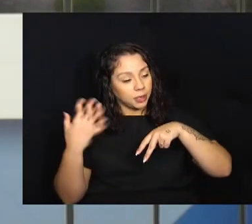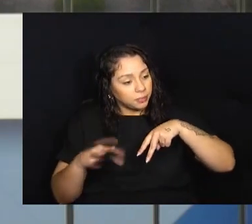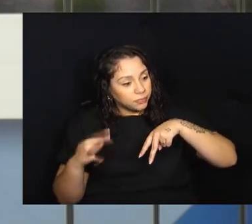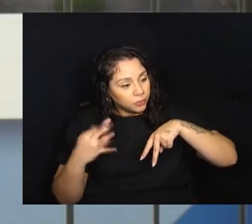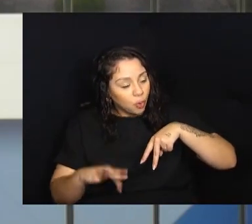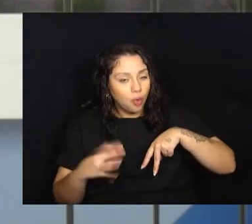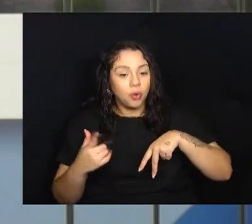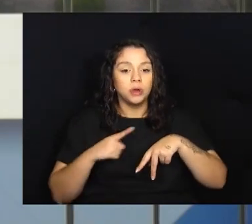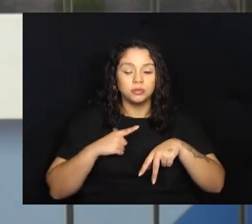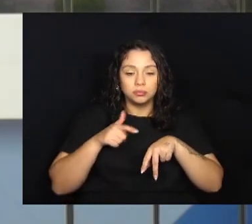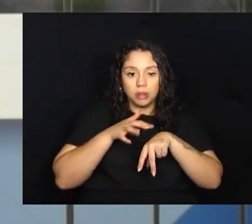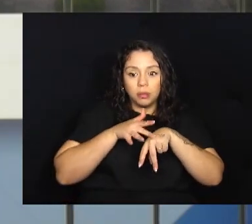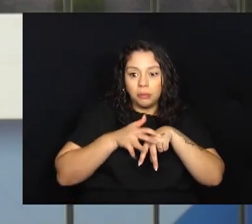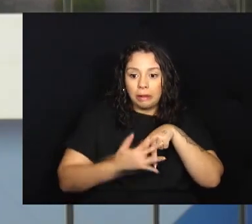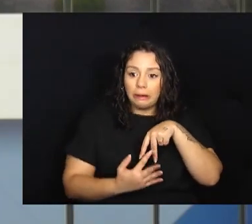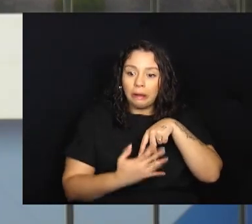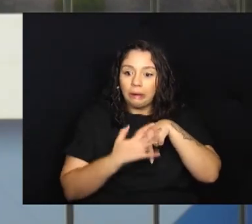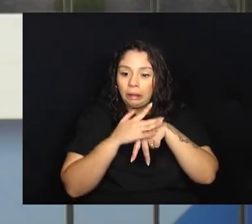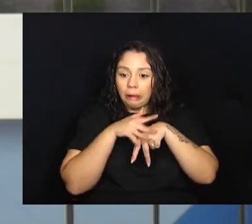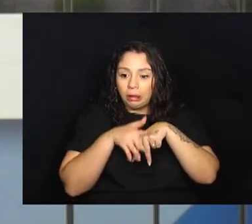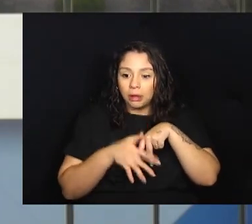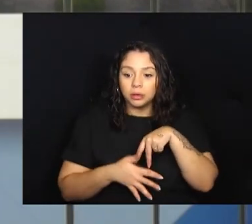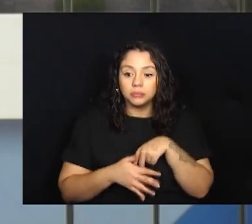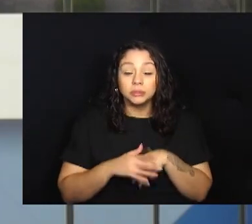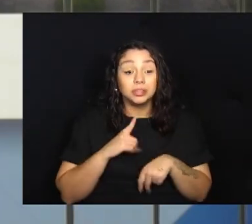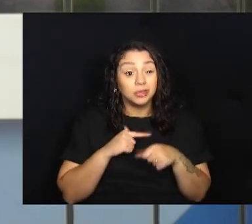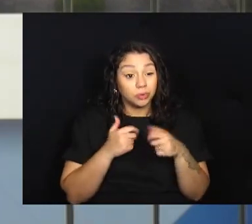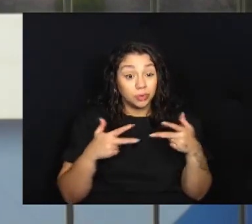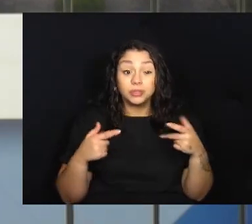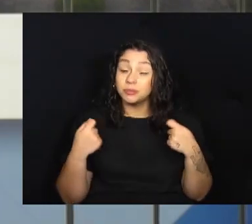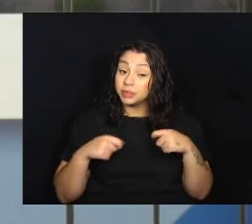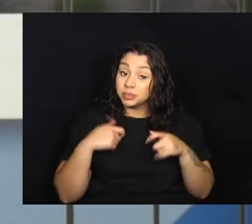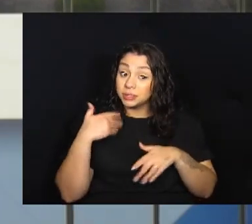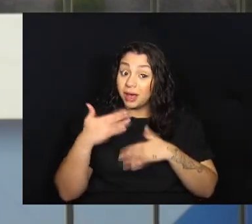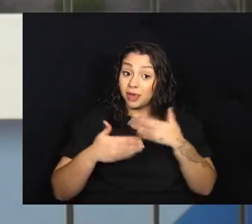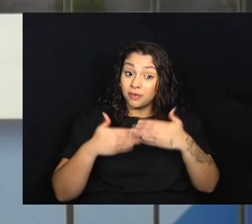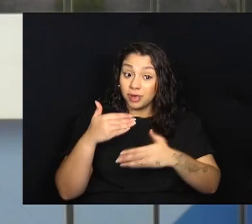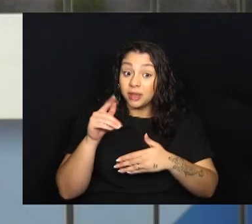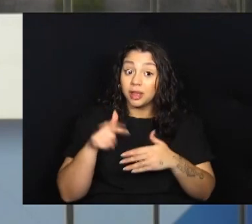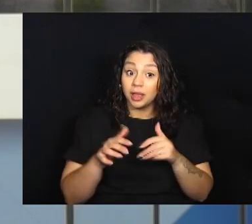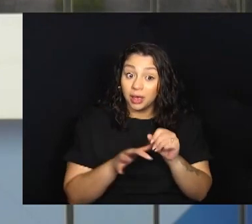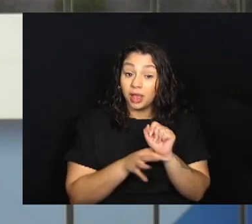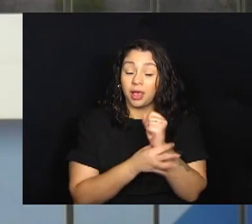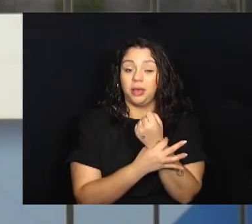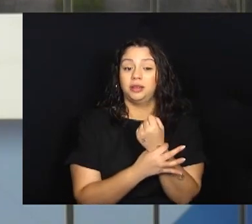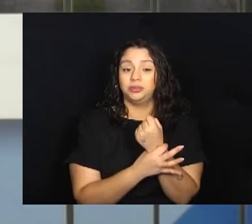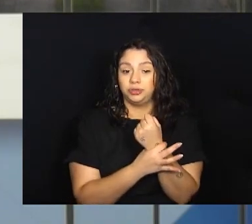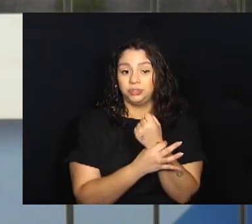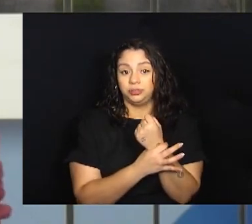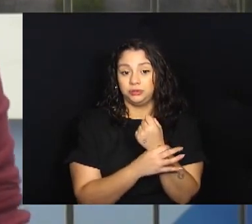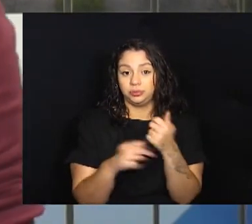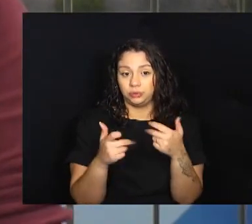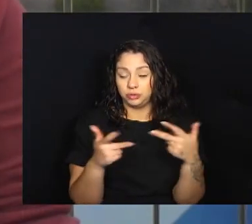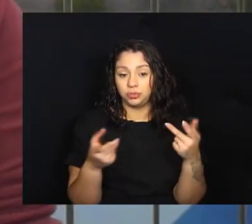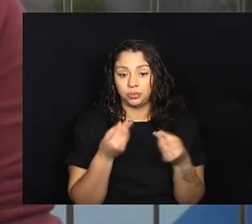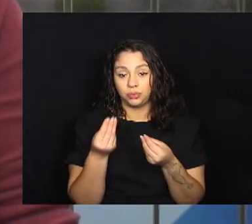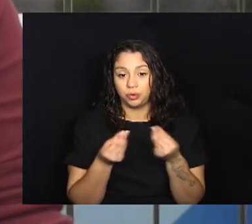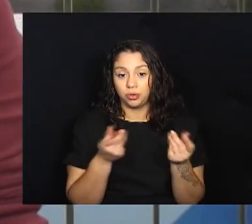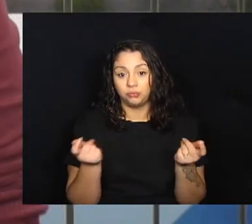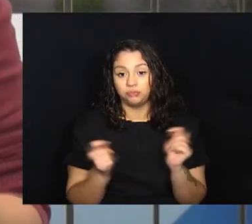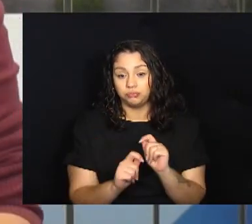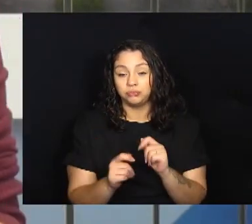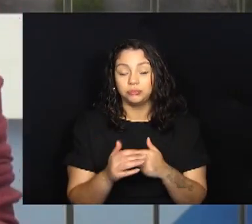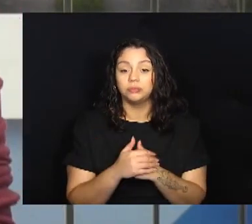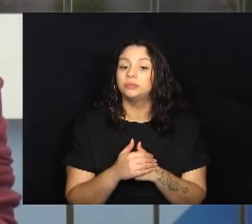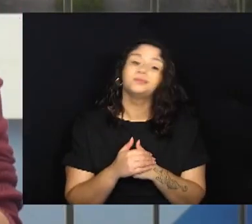circulação, né? Então, assim, tem essas coisas que a gente precisa avançar em termos de garantir essas condições mínimas, né? As